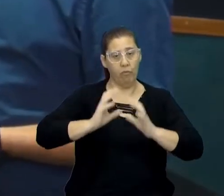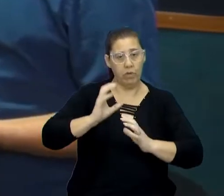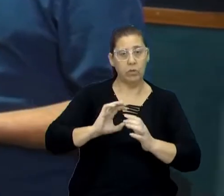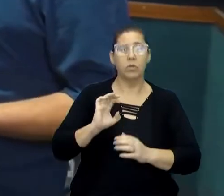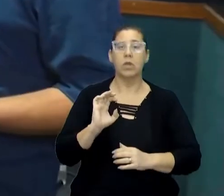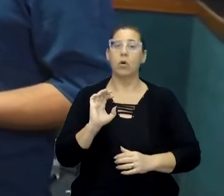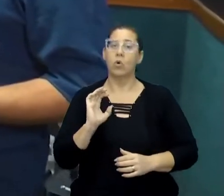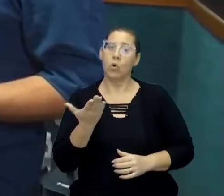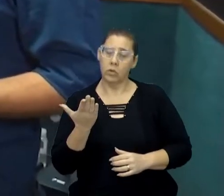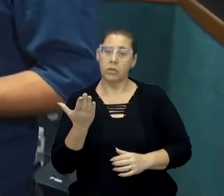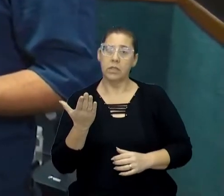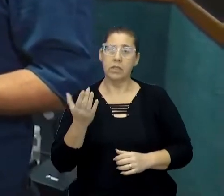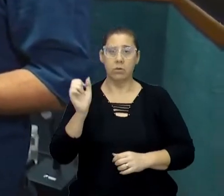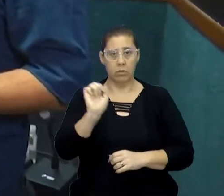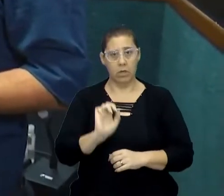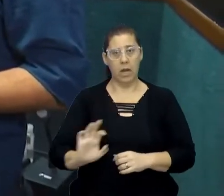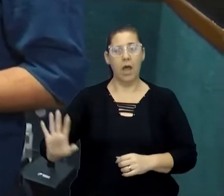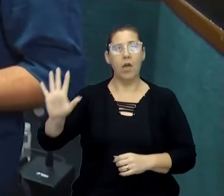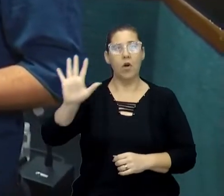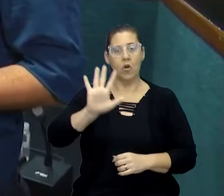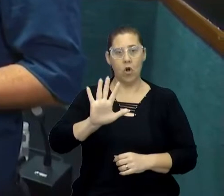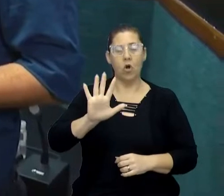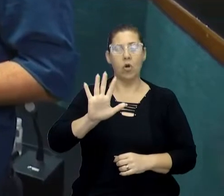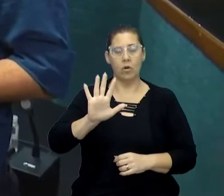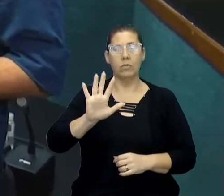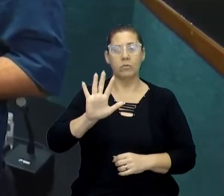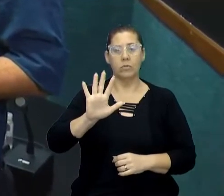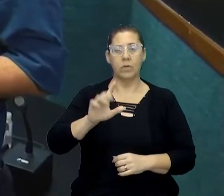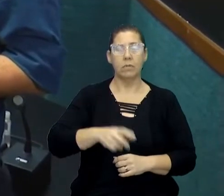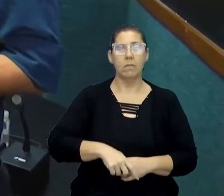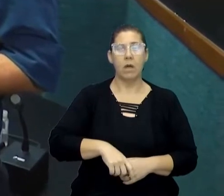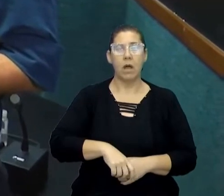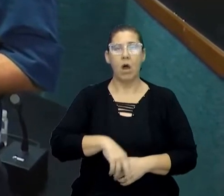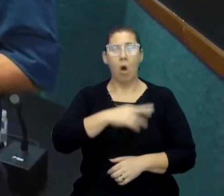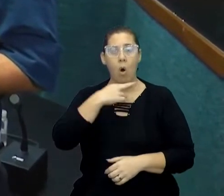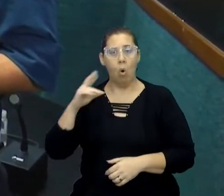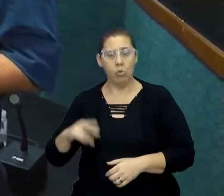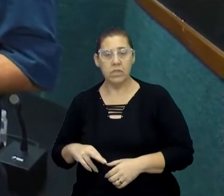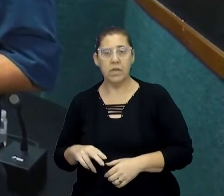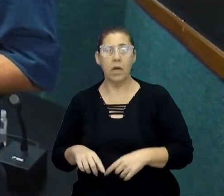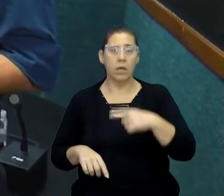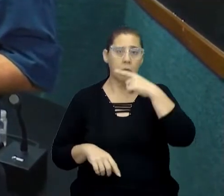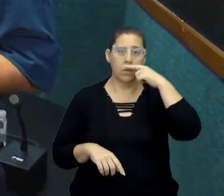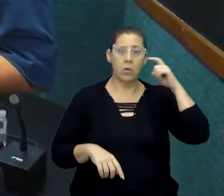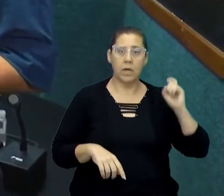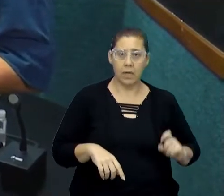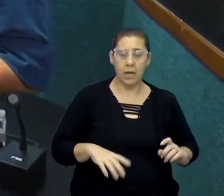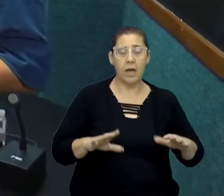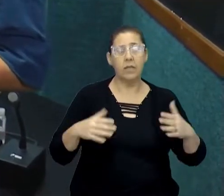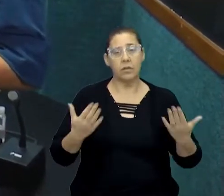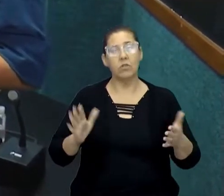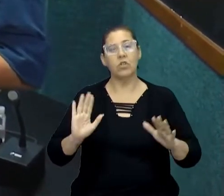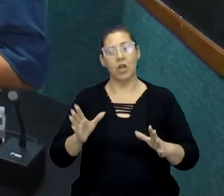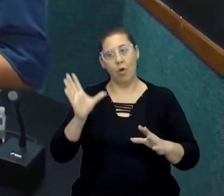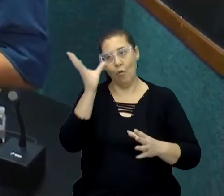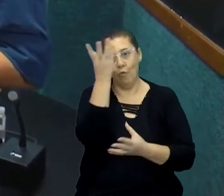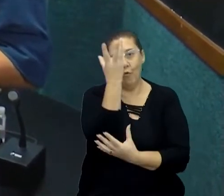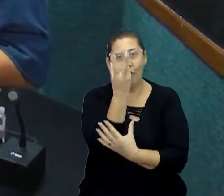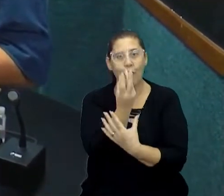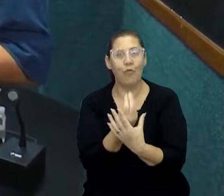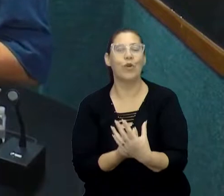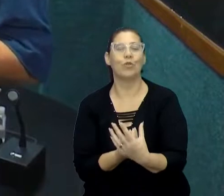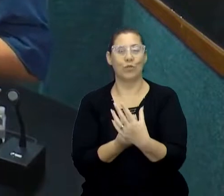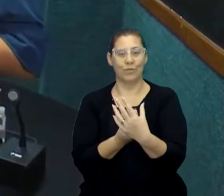que está acontecendo na Europa entre a superpotência Rússia e a Ucrânia. Então, esse já é um filtro, por isso a